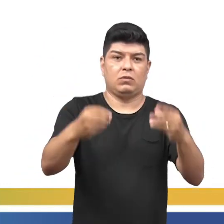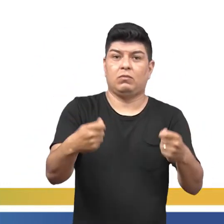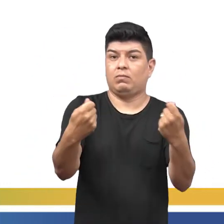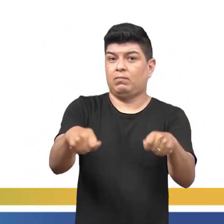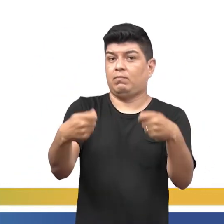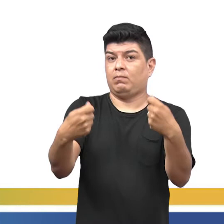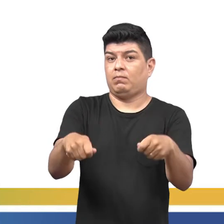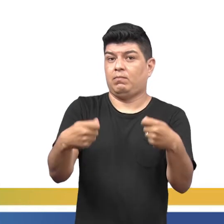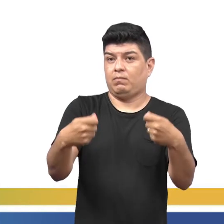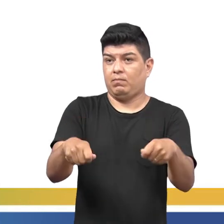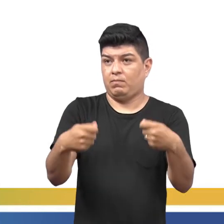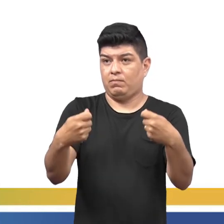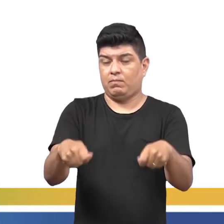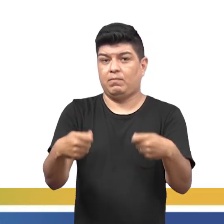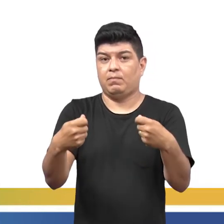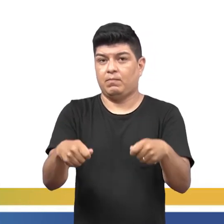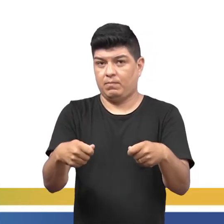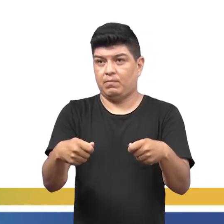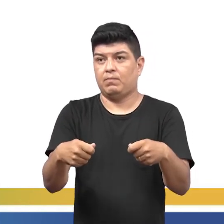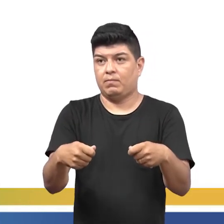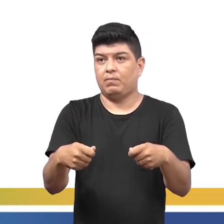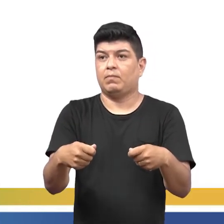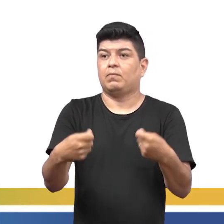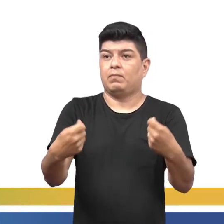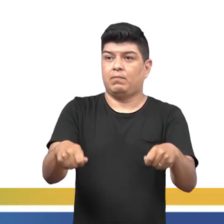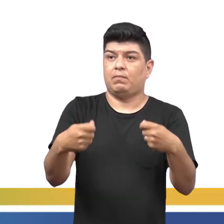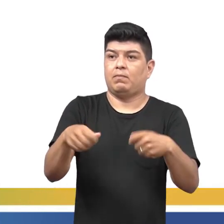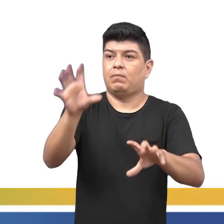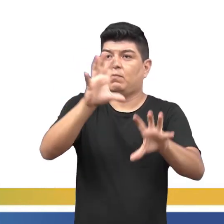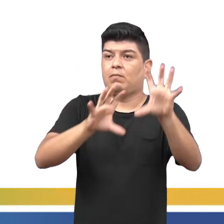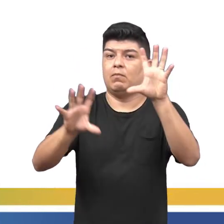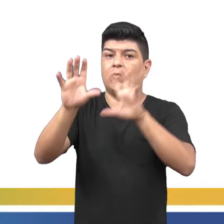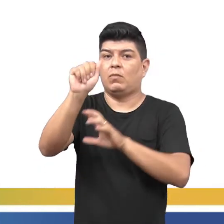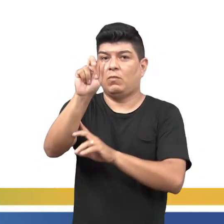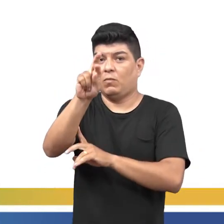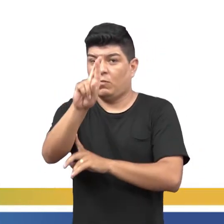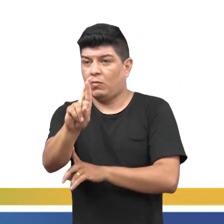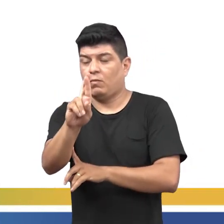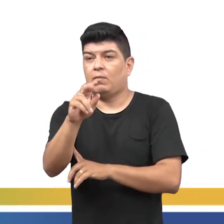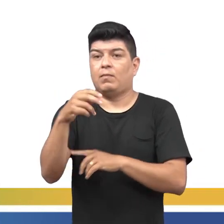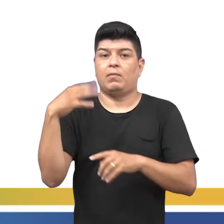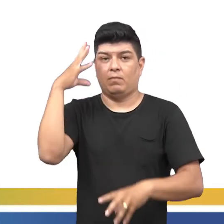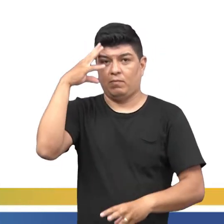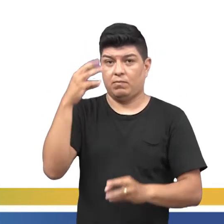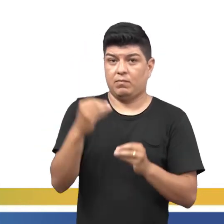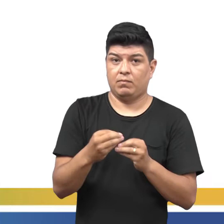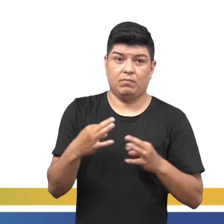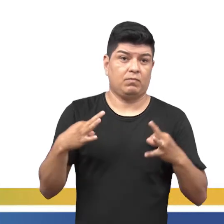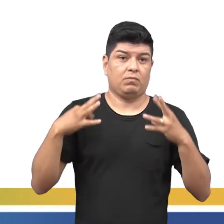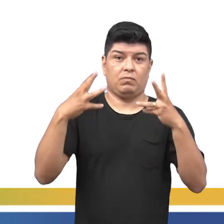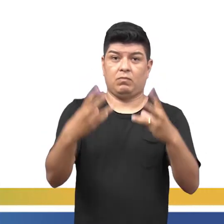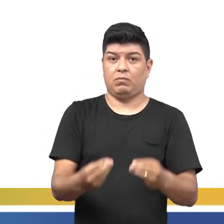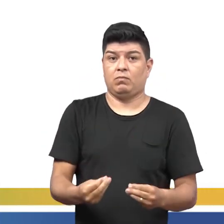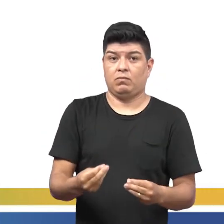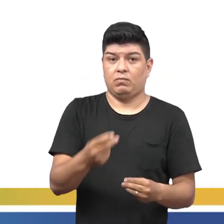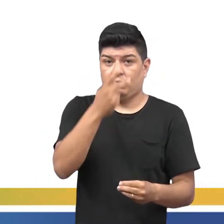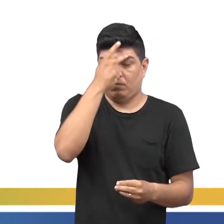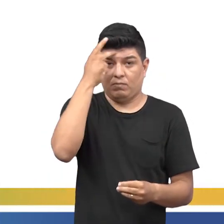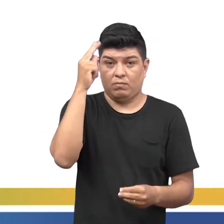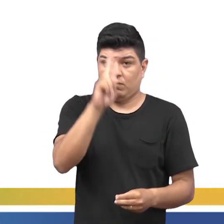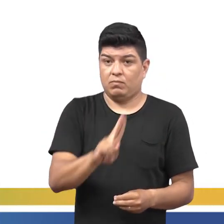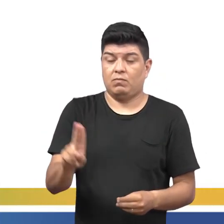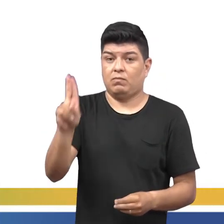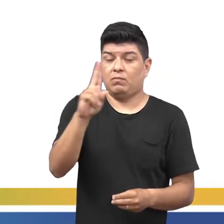depende da água, a vida depende da água. Para o Anaxímenes, o ar. E nós já sabemos que todos os seres vivos utilizam a água